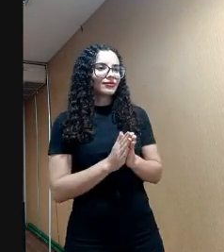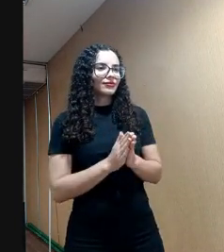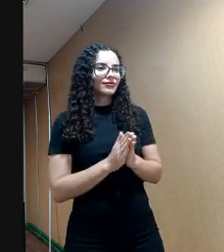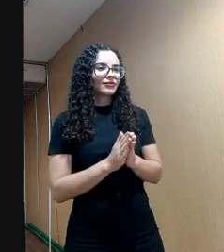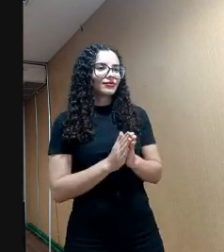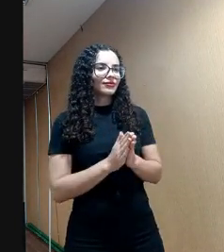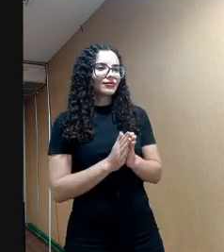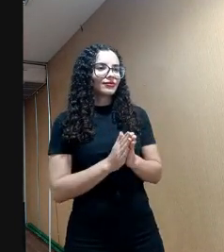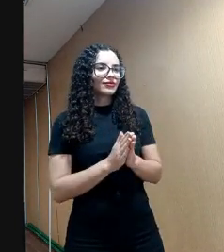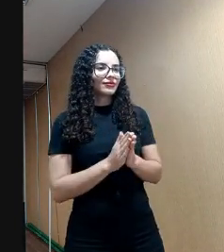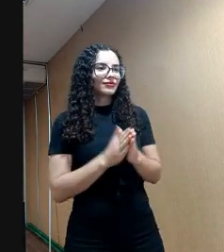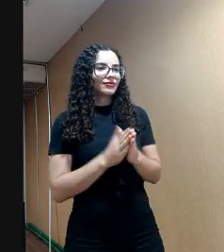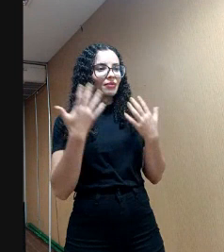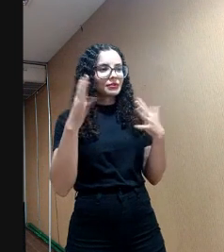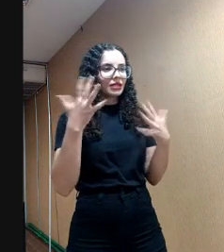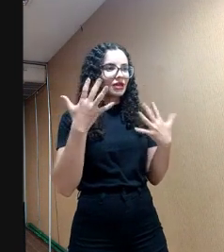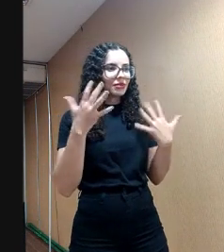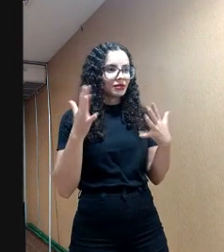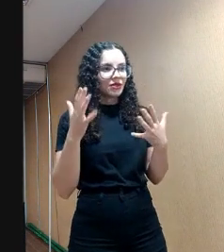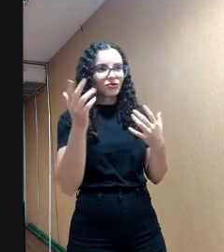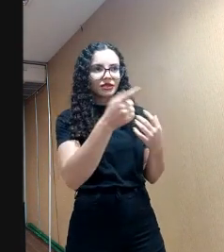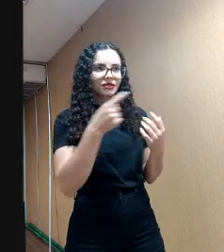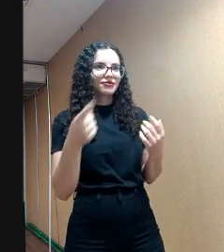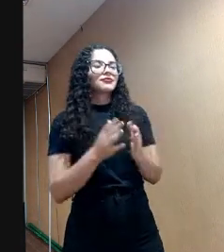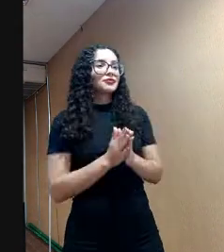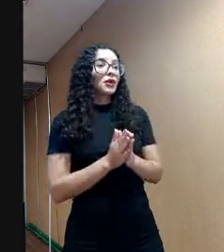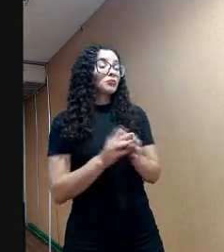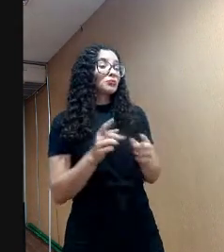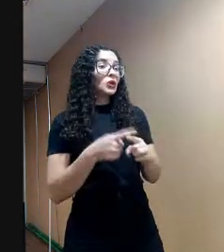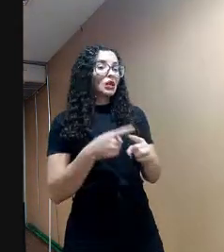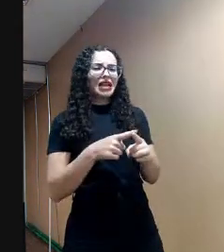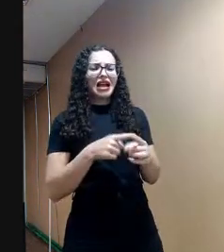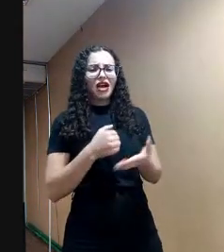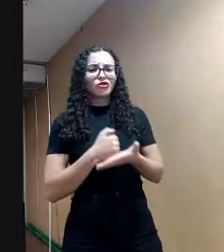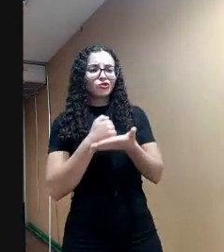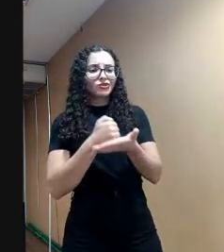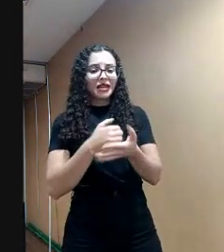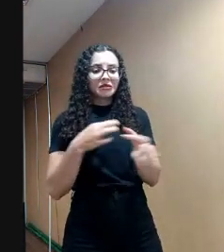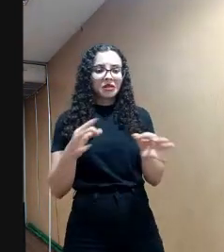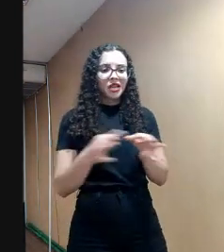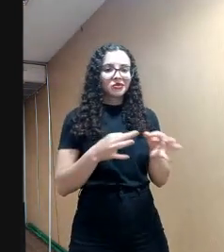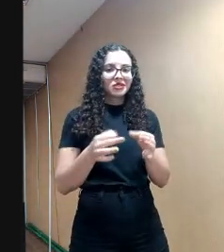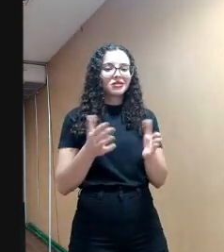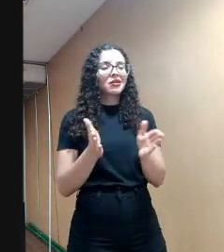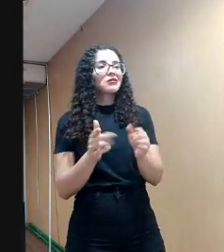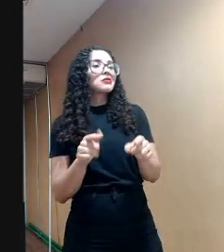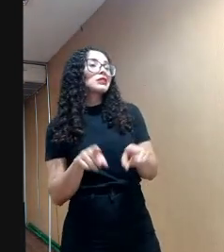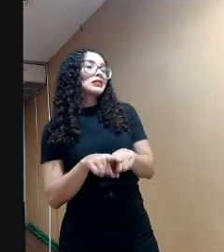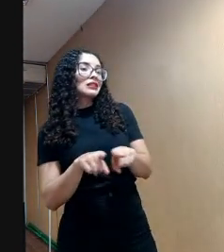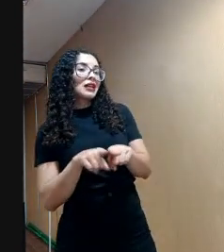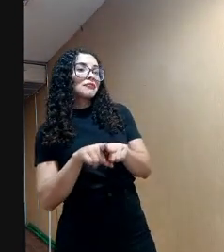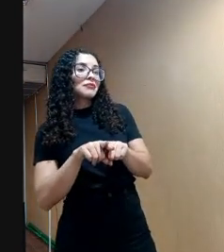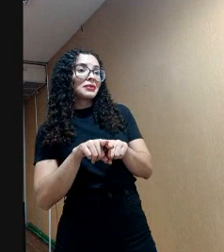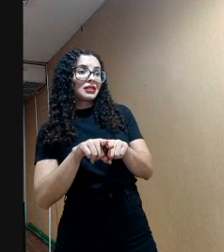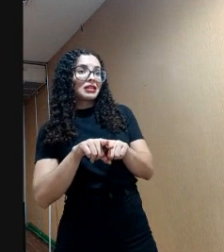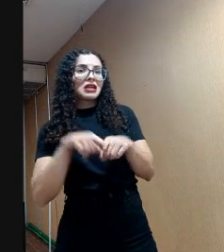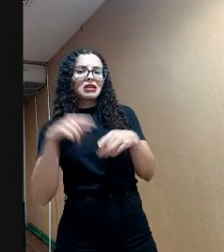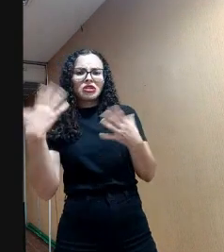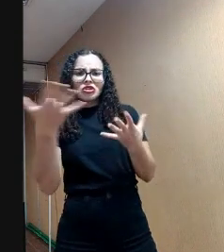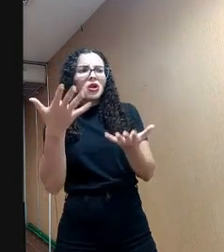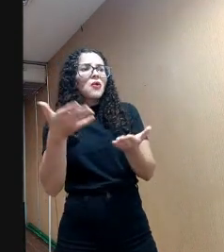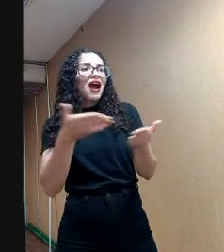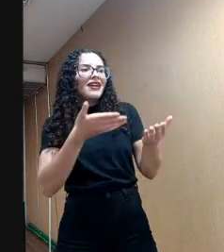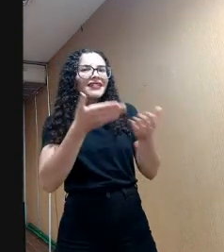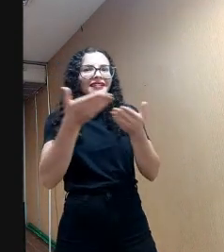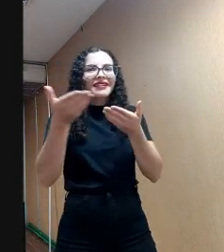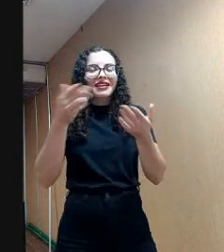fundamental nesse momento, né? Tanto de organização como do desenvolvimento do evento. Tá? Então, bom evento